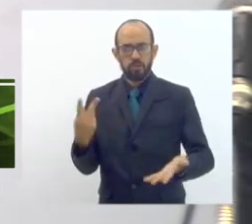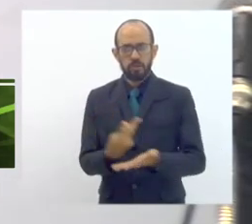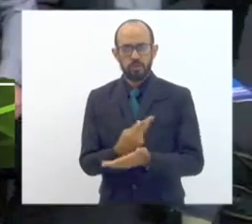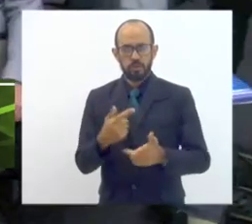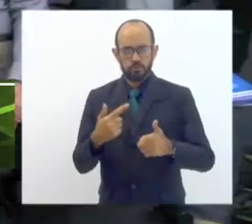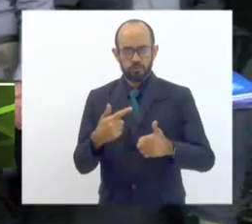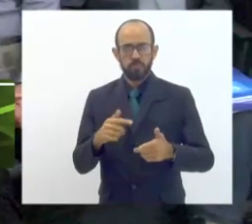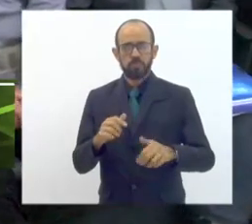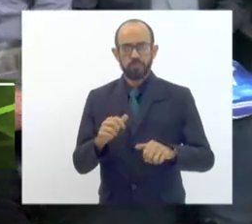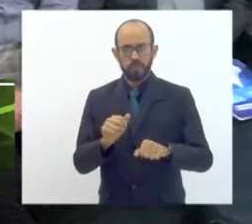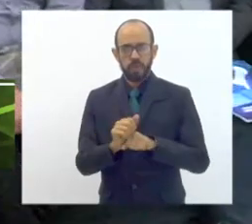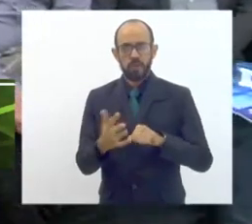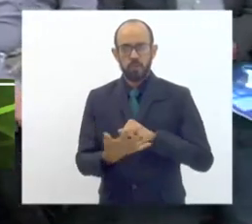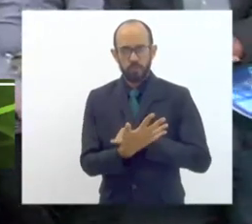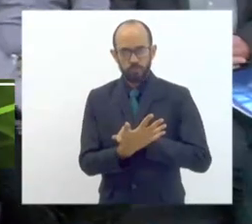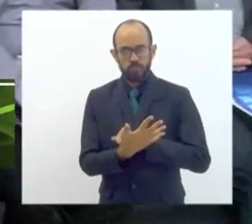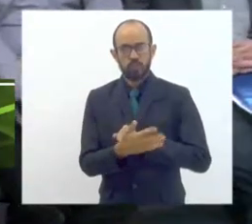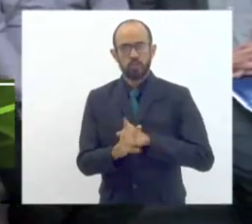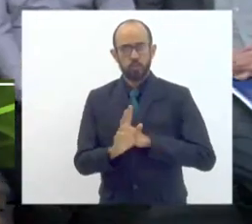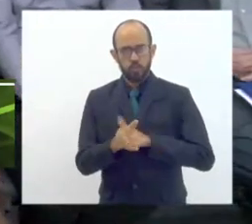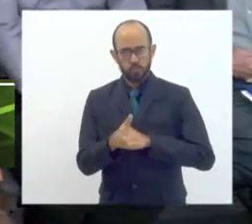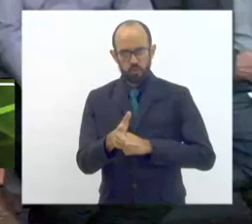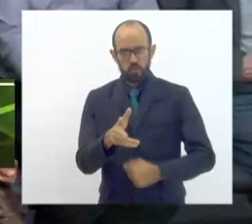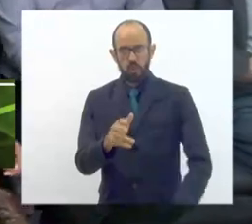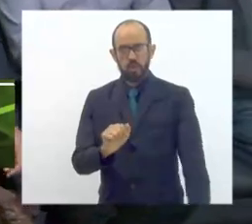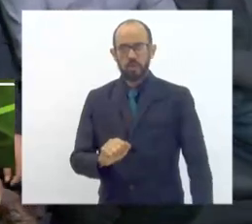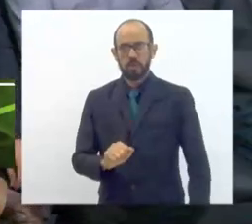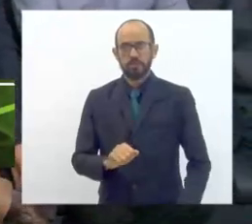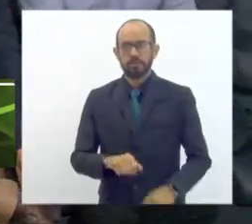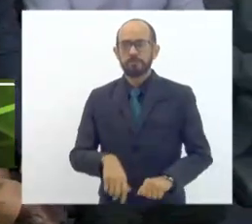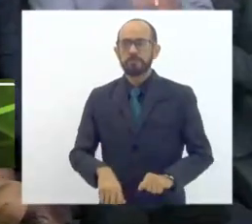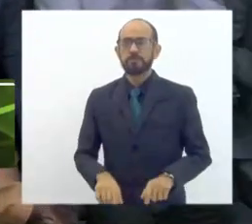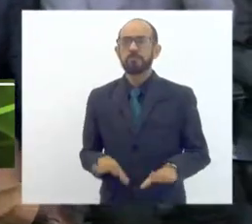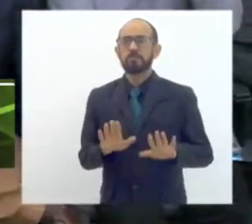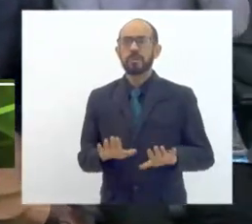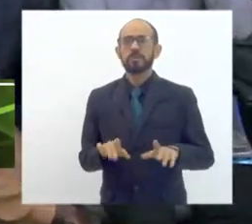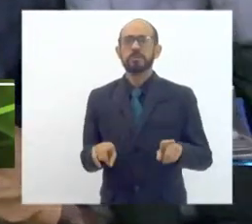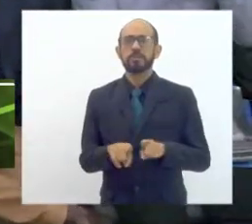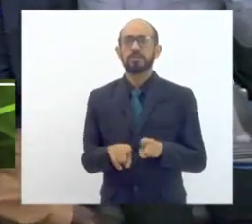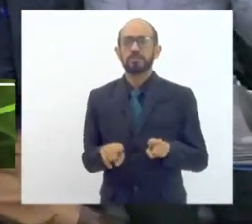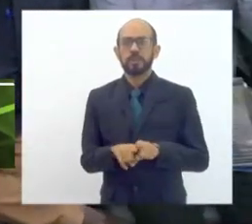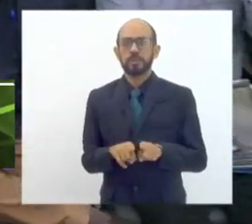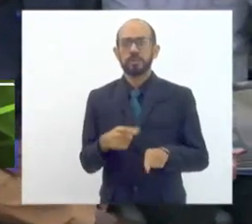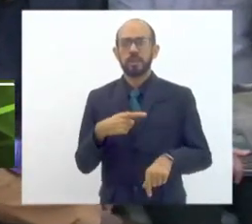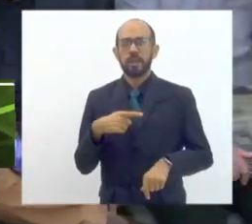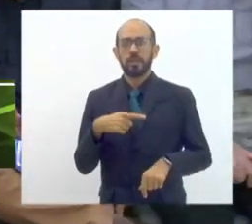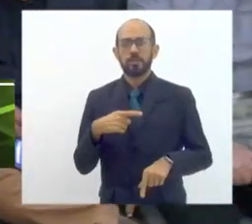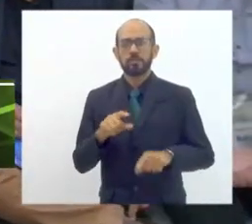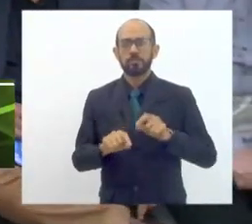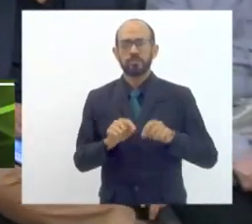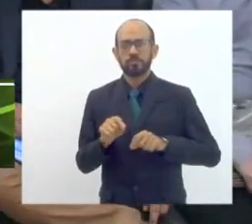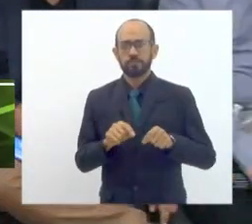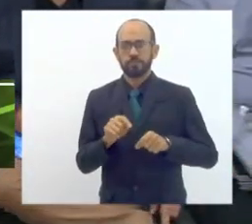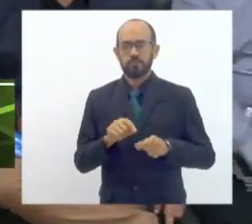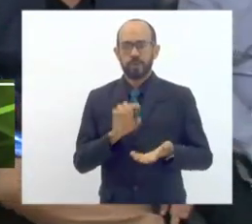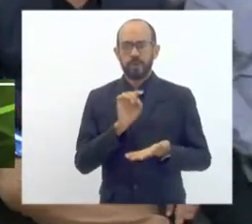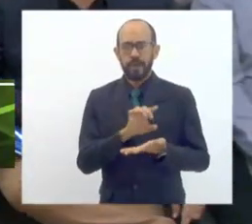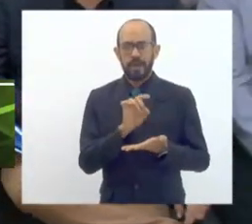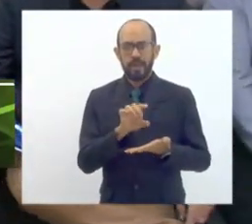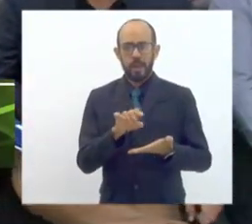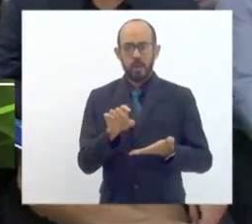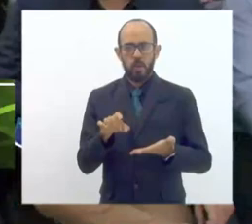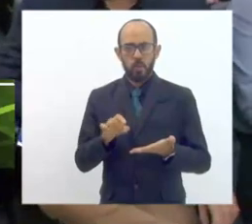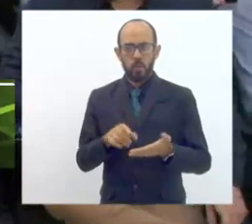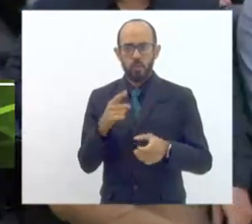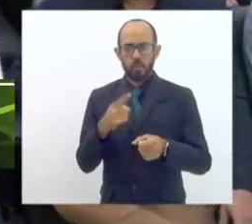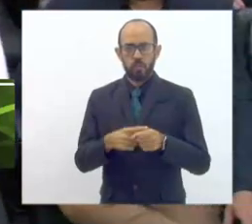Covid, seja a tardia, seja a atual, mas temos, e isso está pipocando em cada município, temos